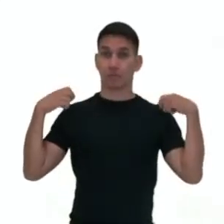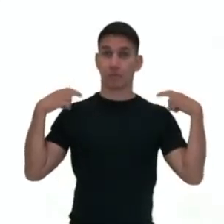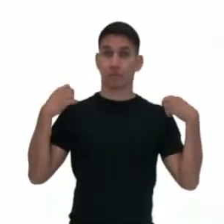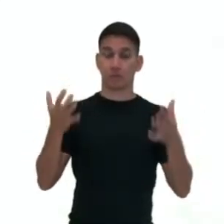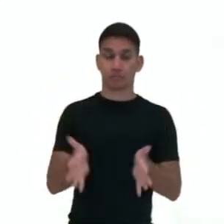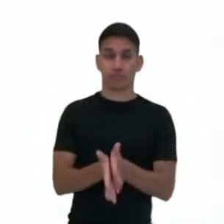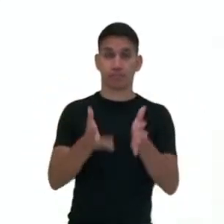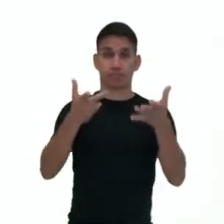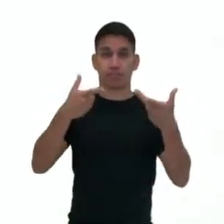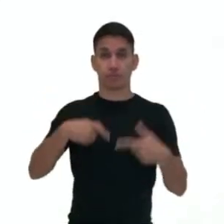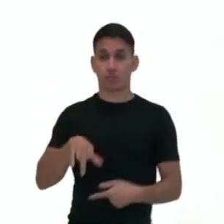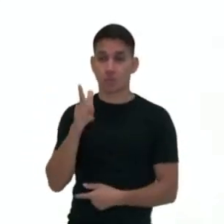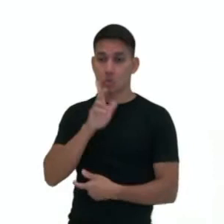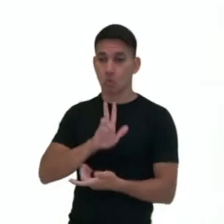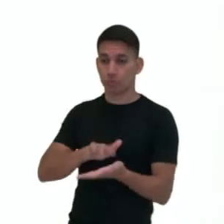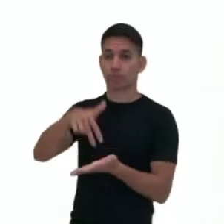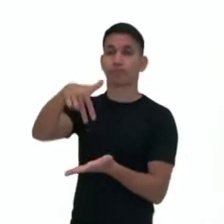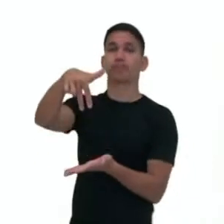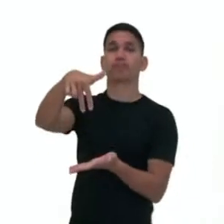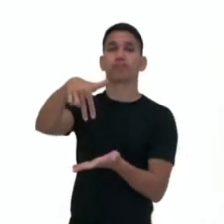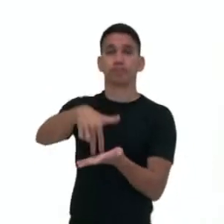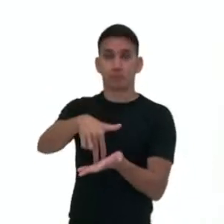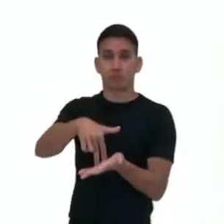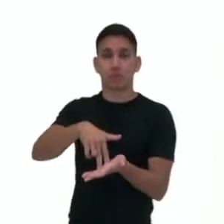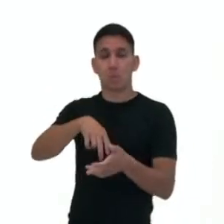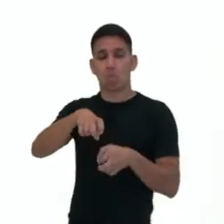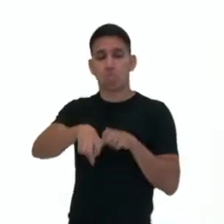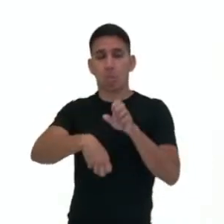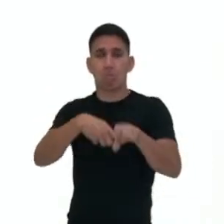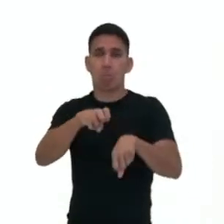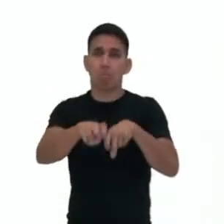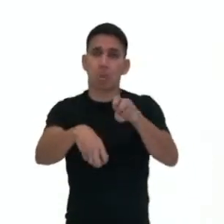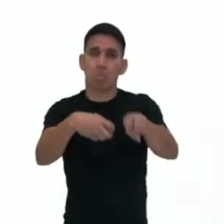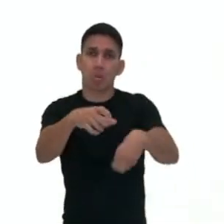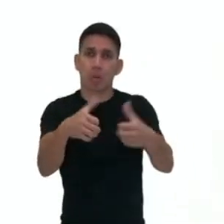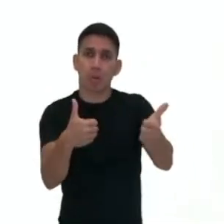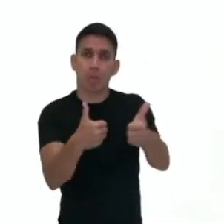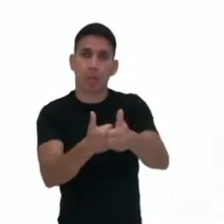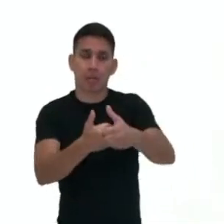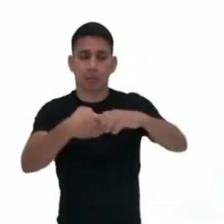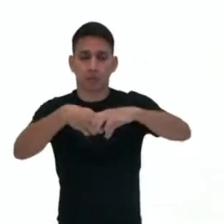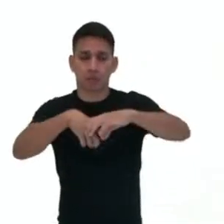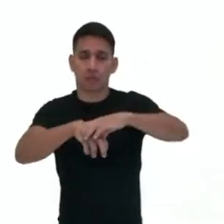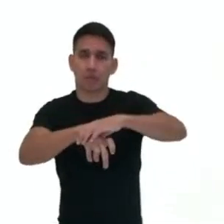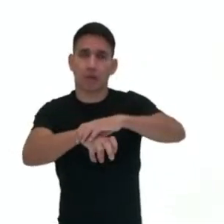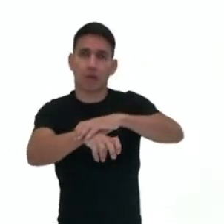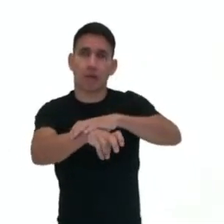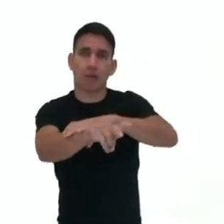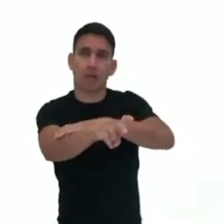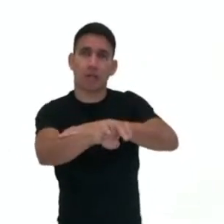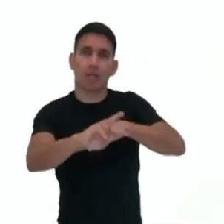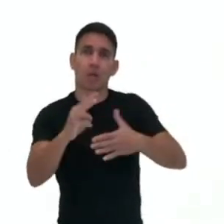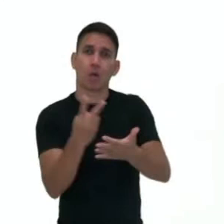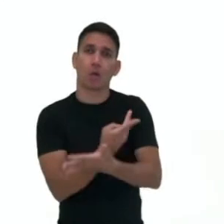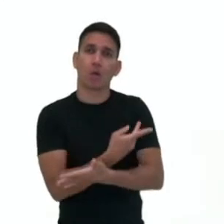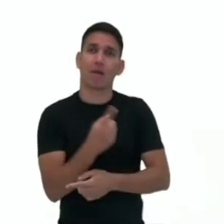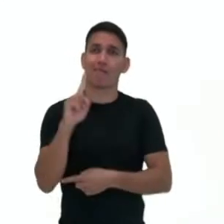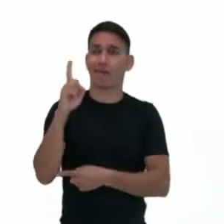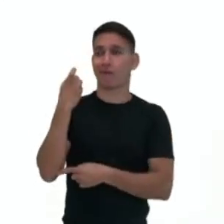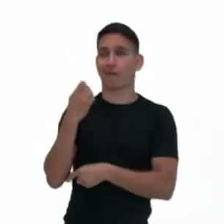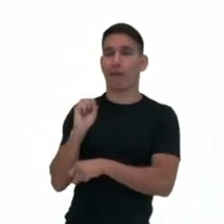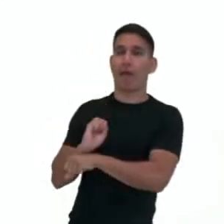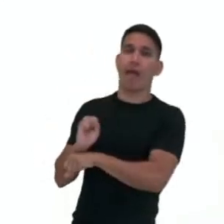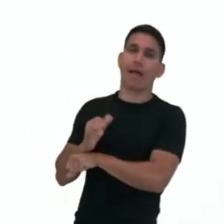milagrosamente salvo, saiu penosamente engatinhando por debaixo dos escombros de seu